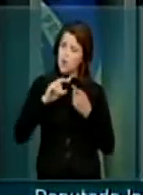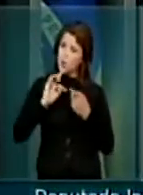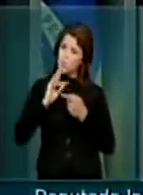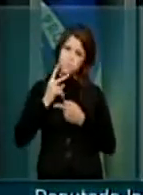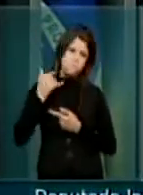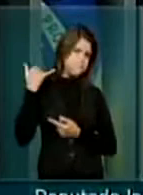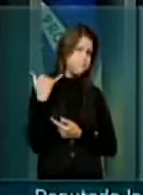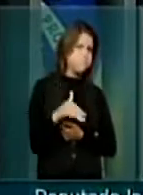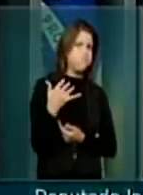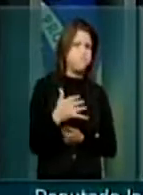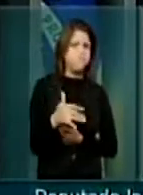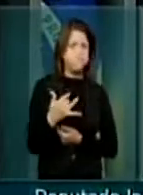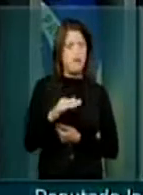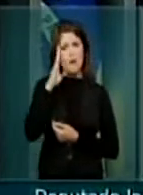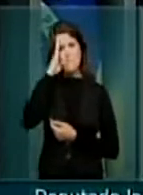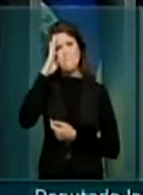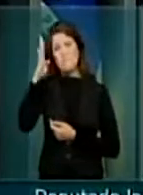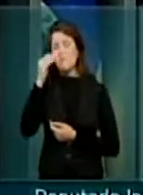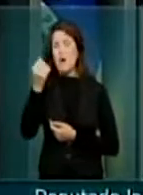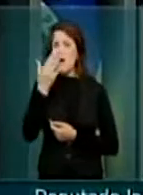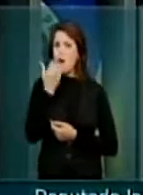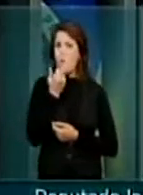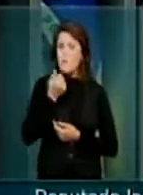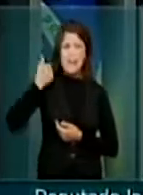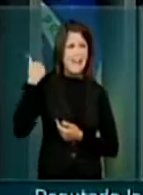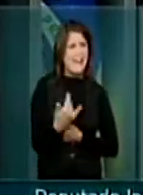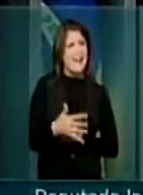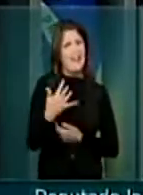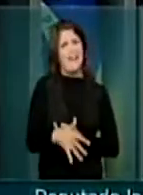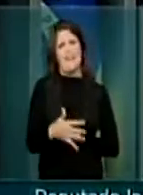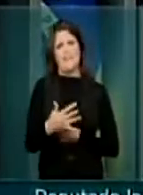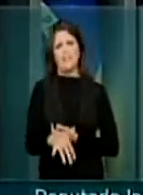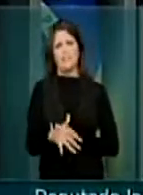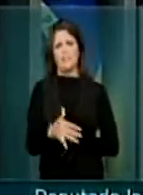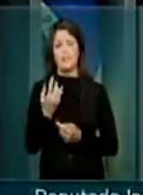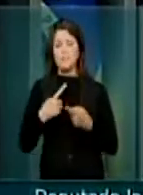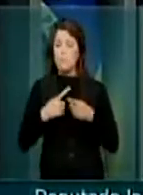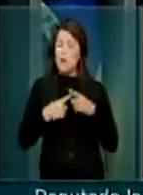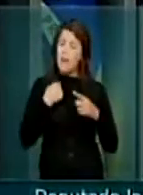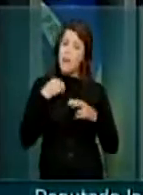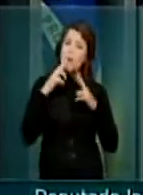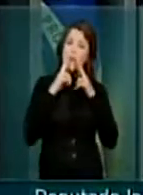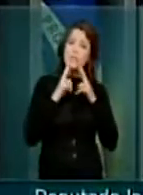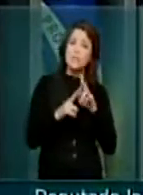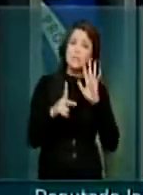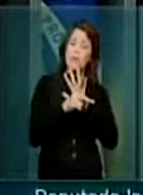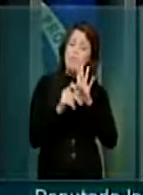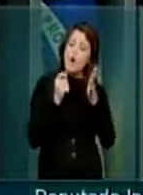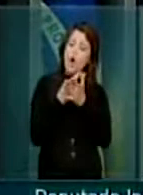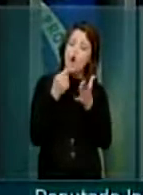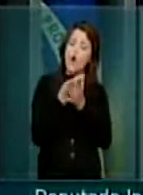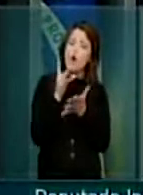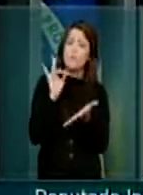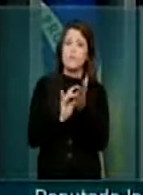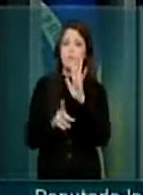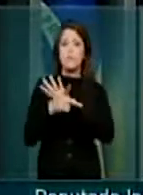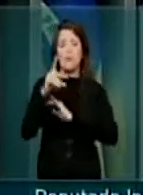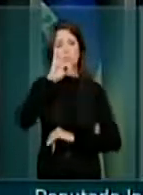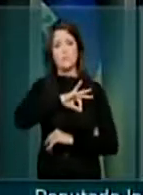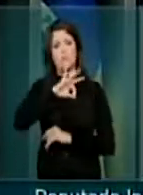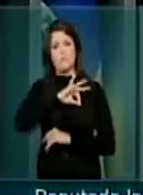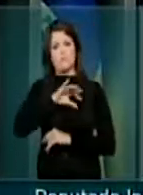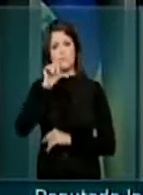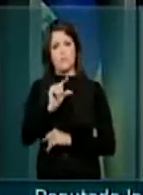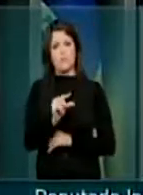subiu, principalmente a cesta básica, que é o resultado da compra efetiva do salário